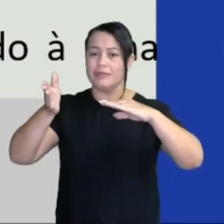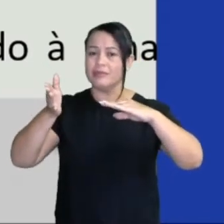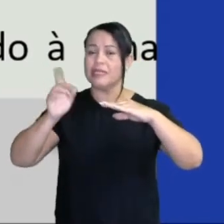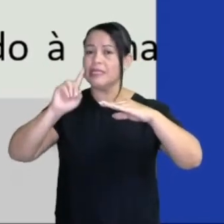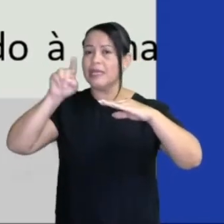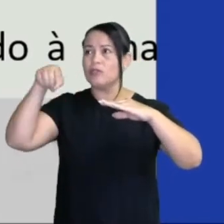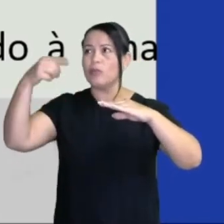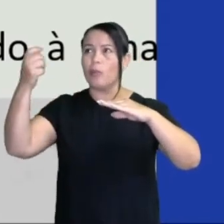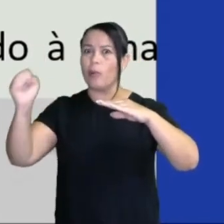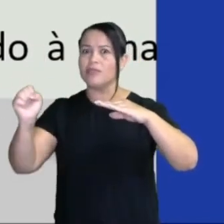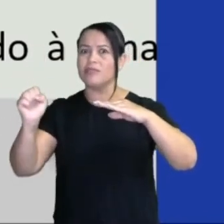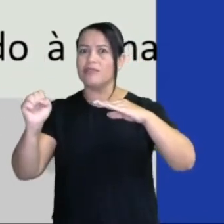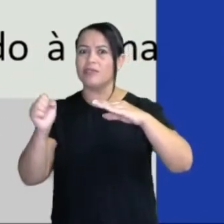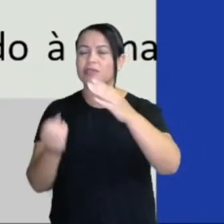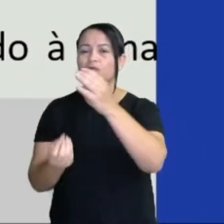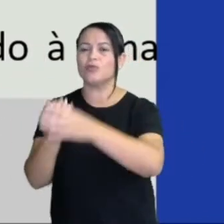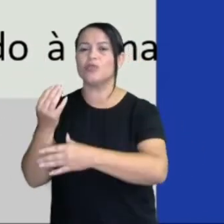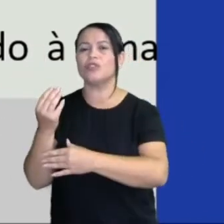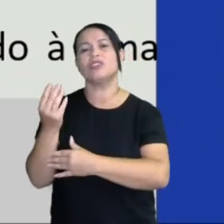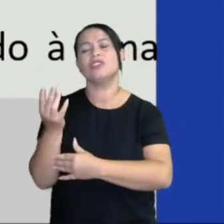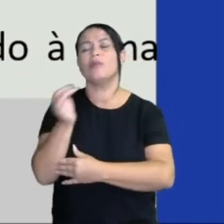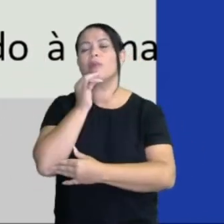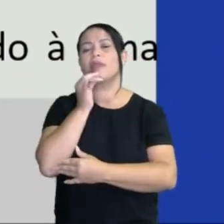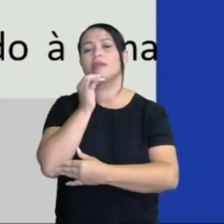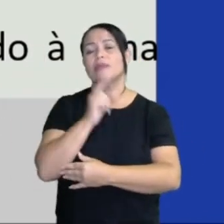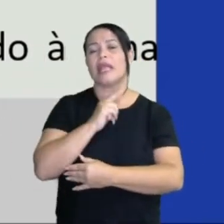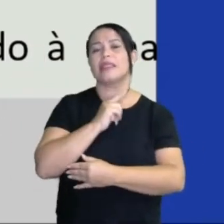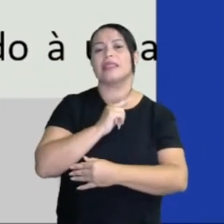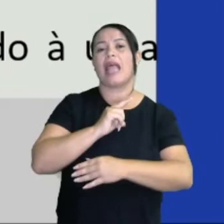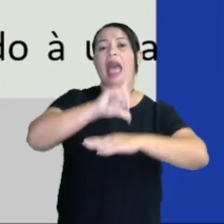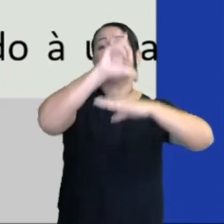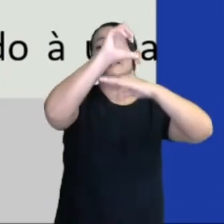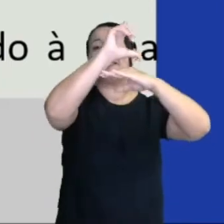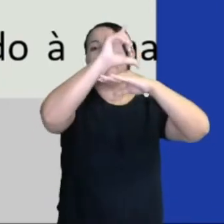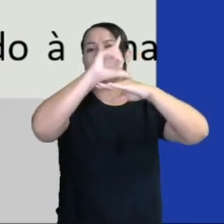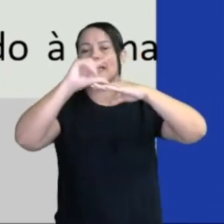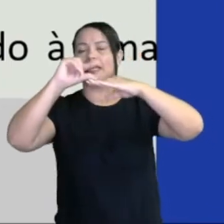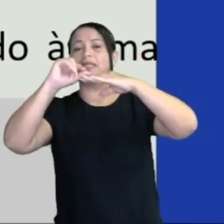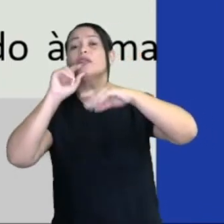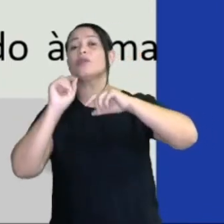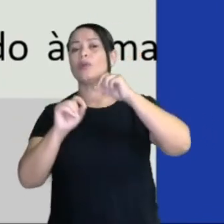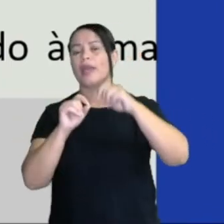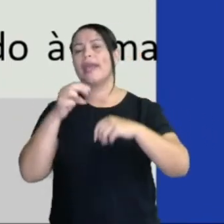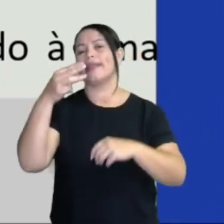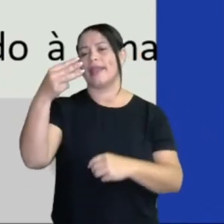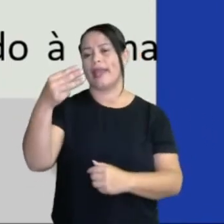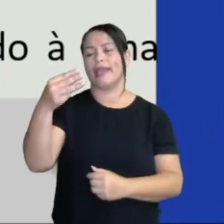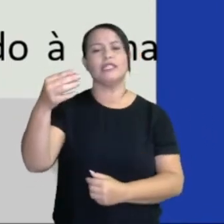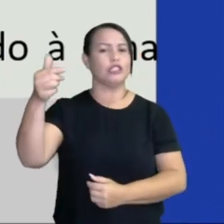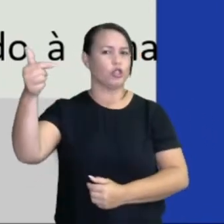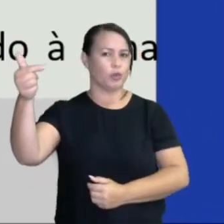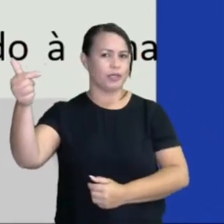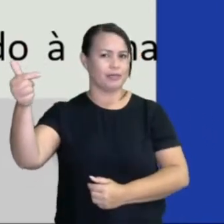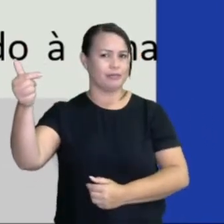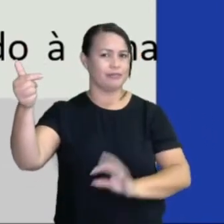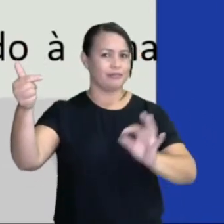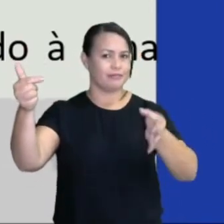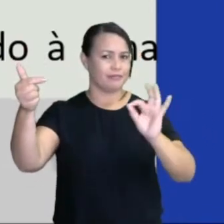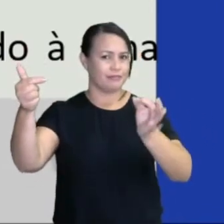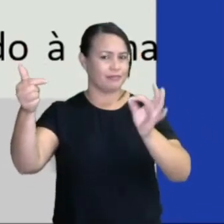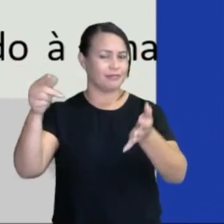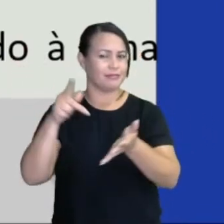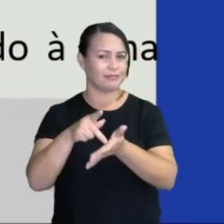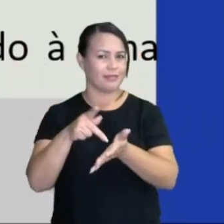poderia aparecer, não é isso? Se estava em ordem, se está decrescendo, então ia ser quem? 3 e 2,